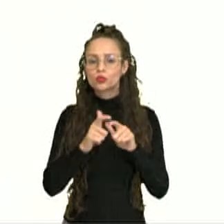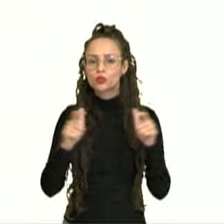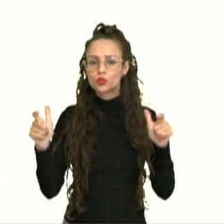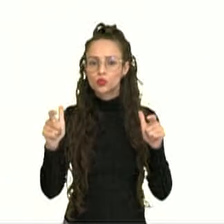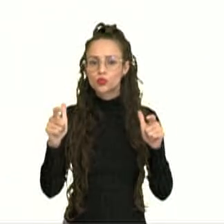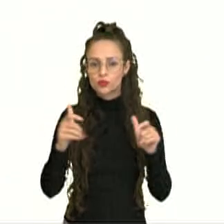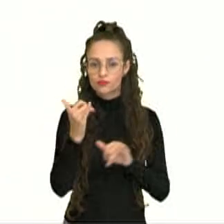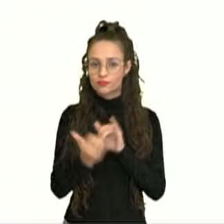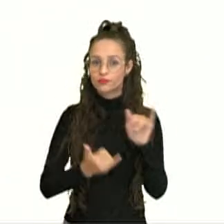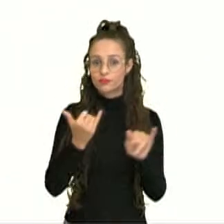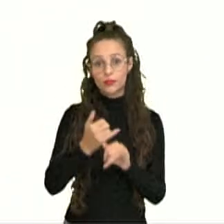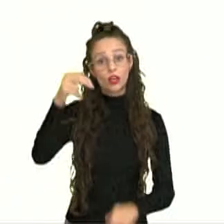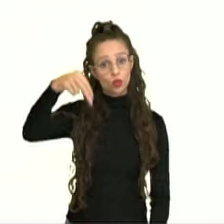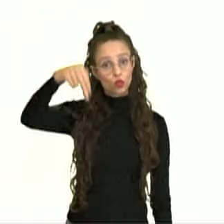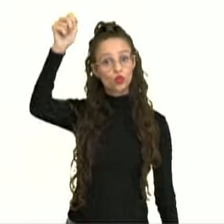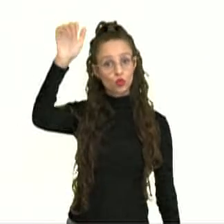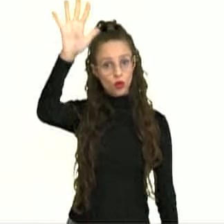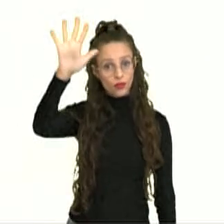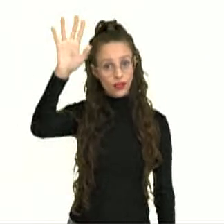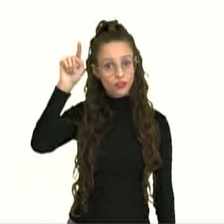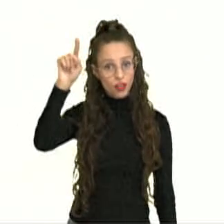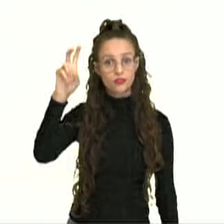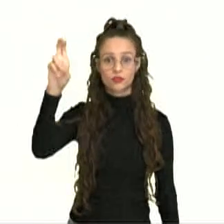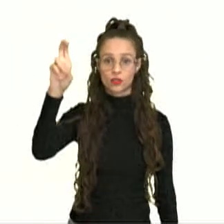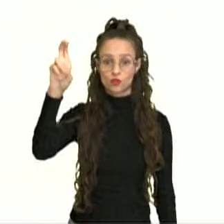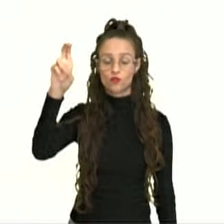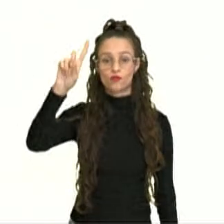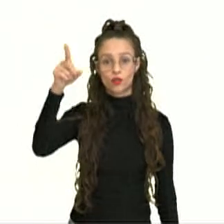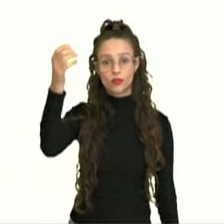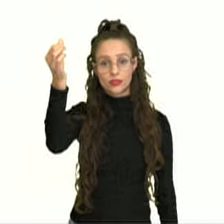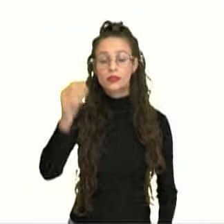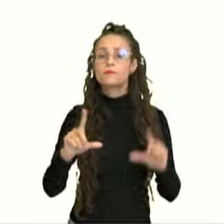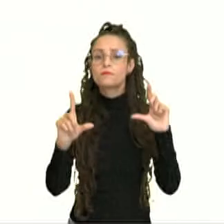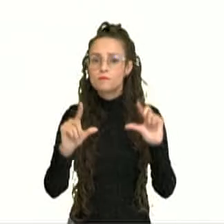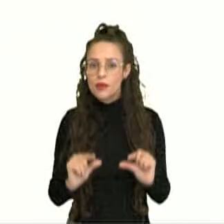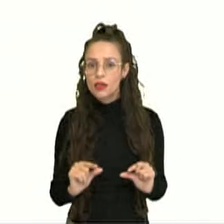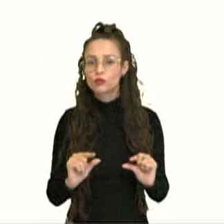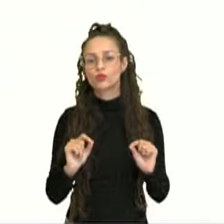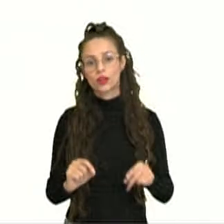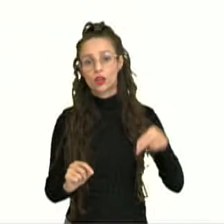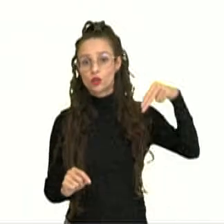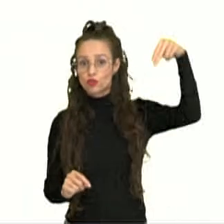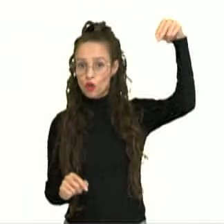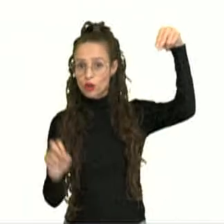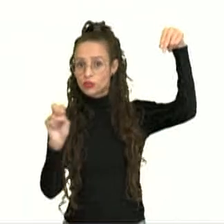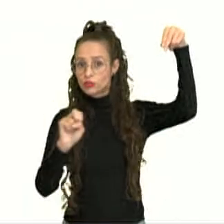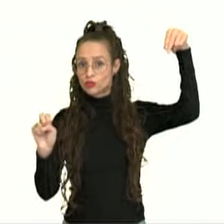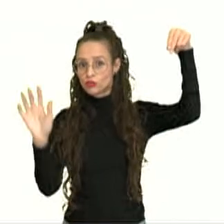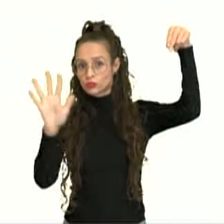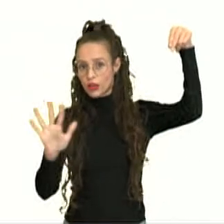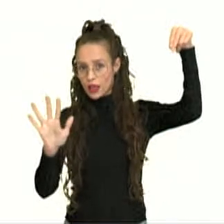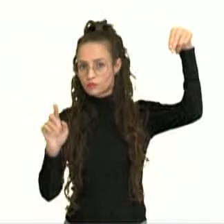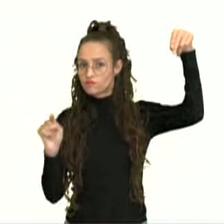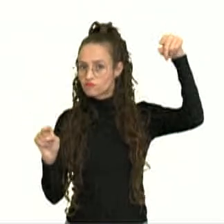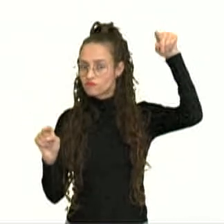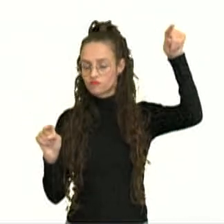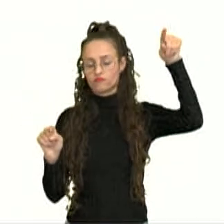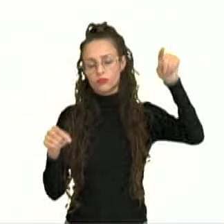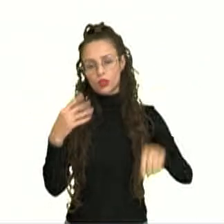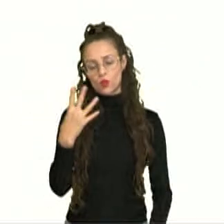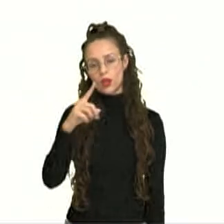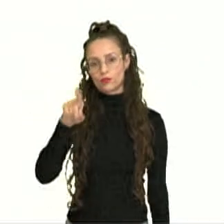nordestina, 5,6%. E a que menos cresceram foram norte e sudeste, ambas com 4,6%.